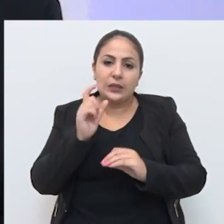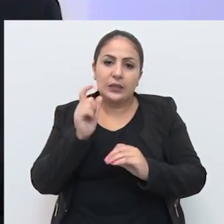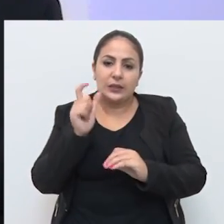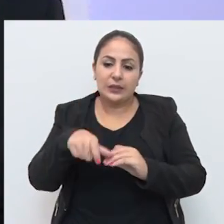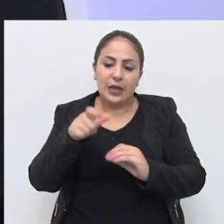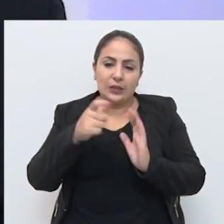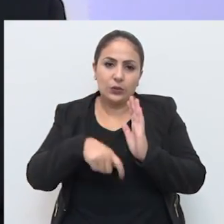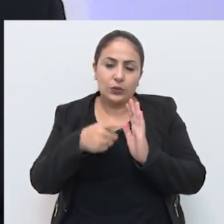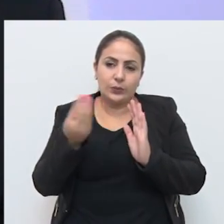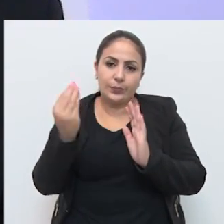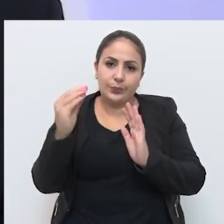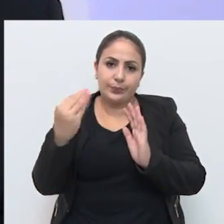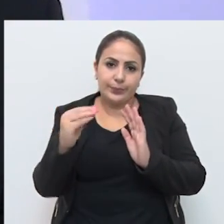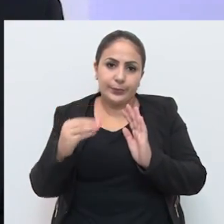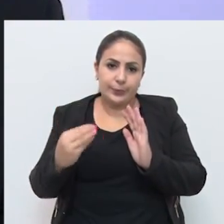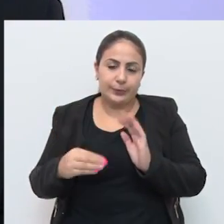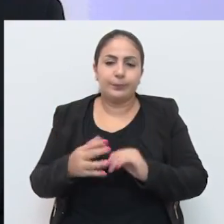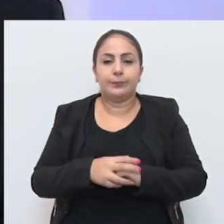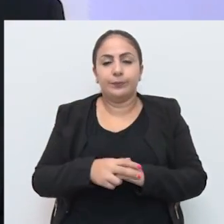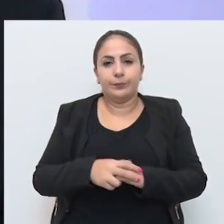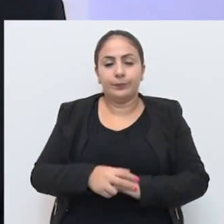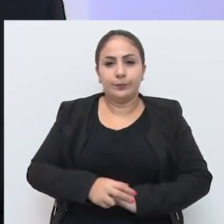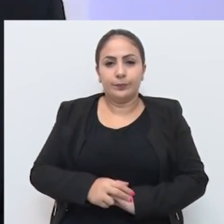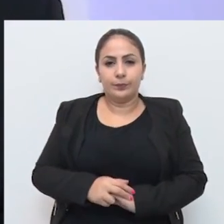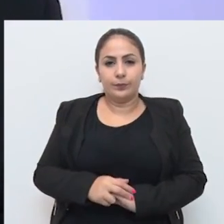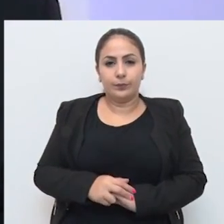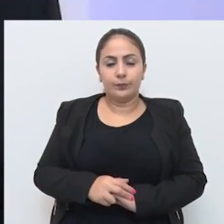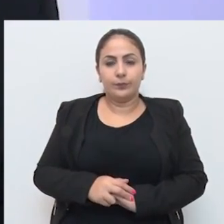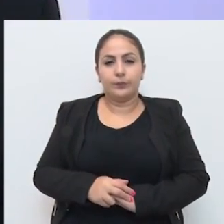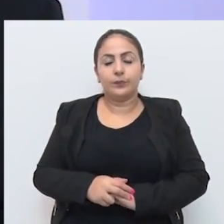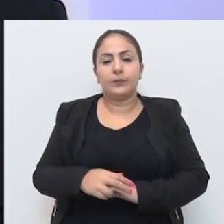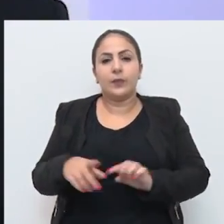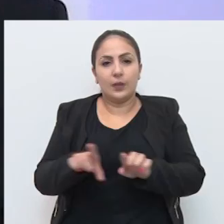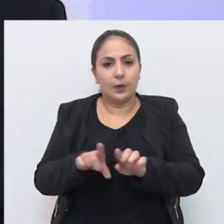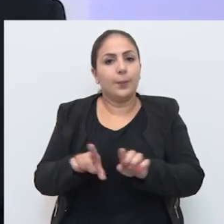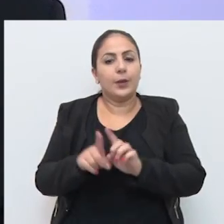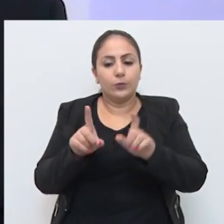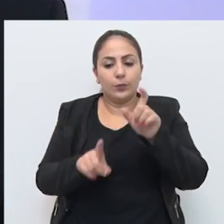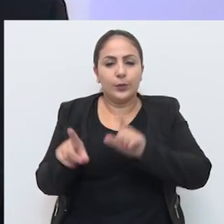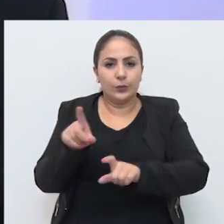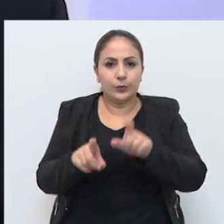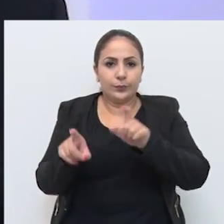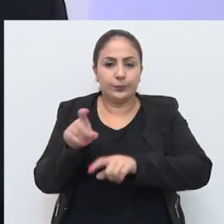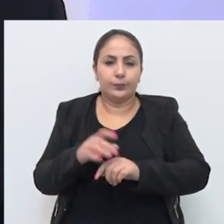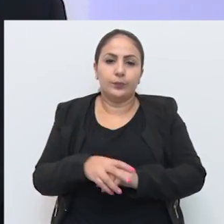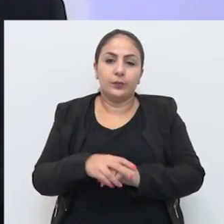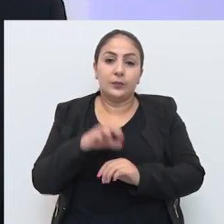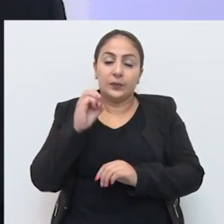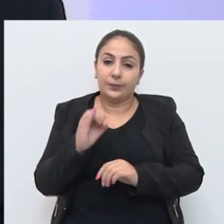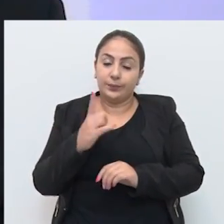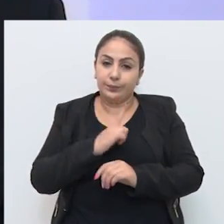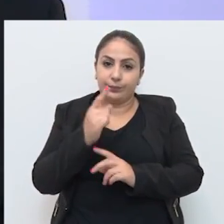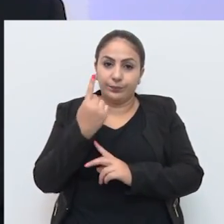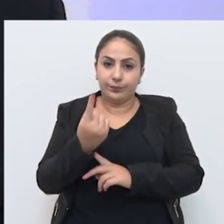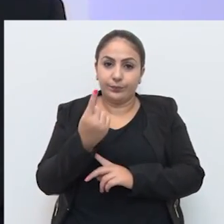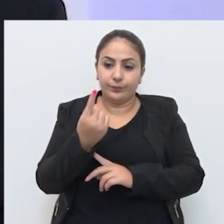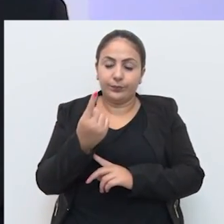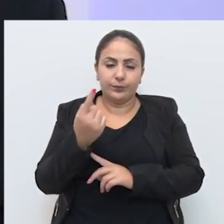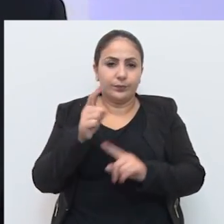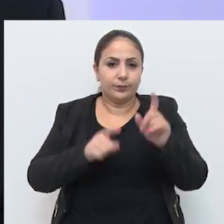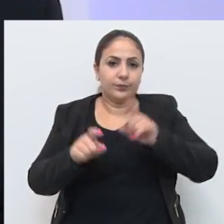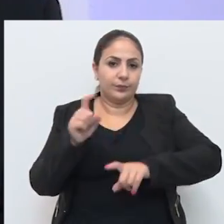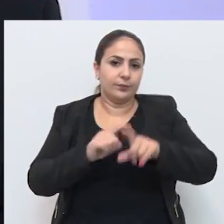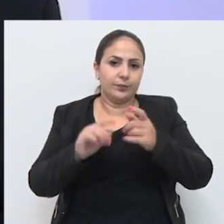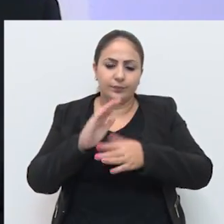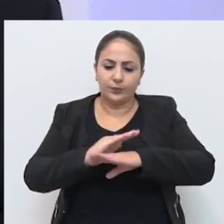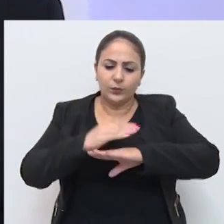ali a renda, o imposto retido e fazer no próprio site da Receita Federal, também via computador. Então, num computador, um